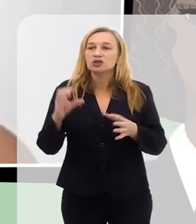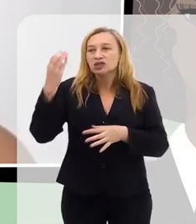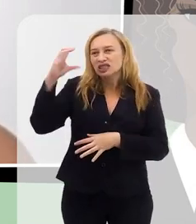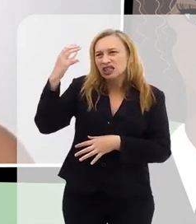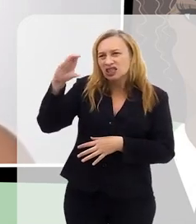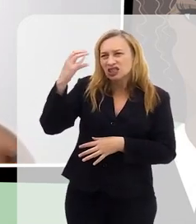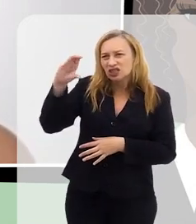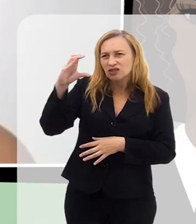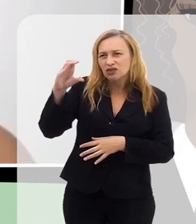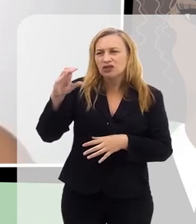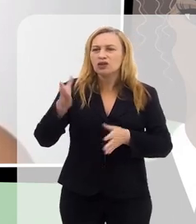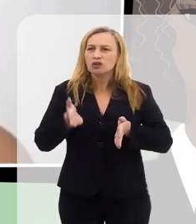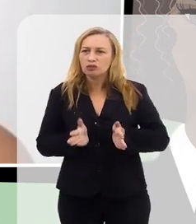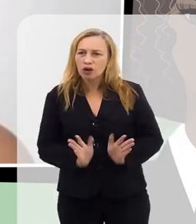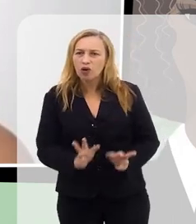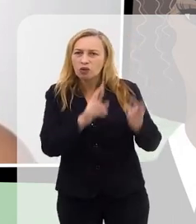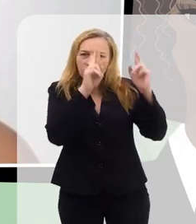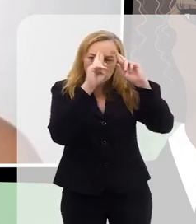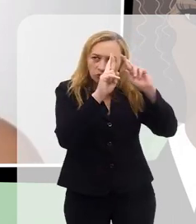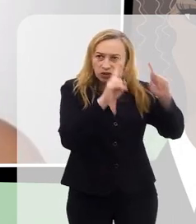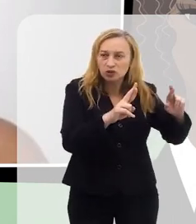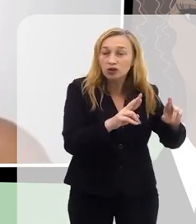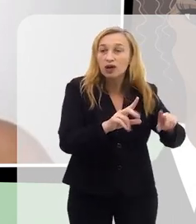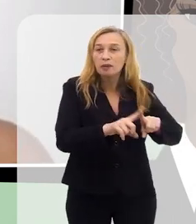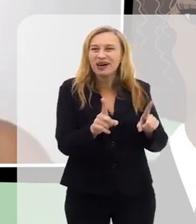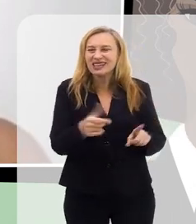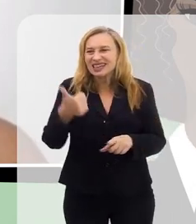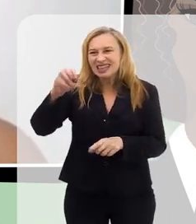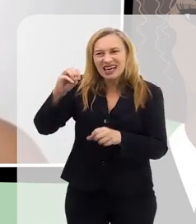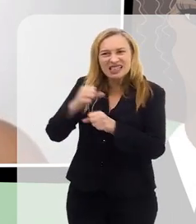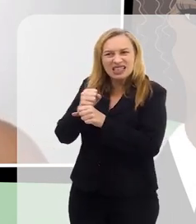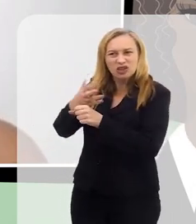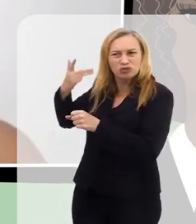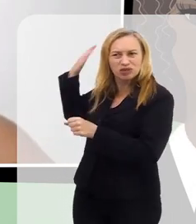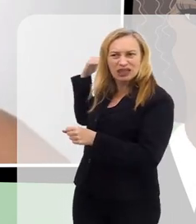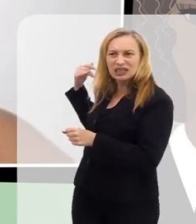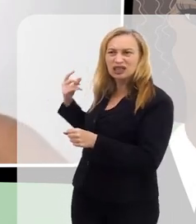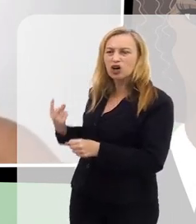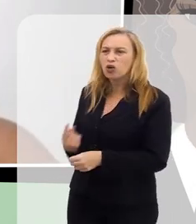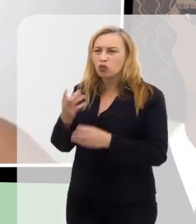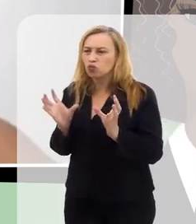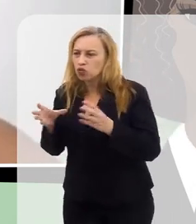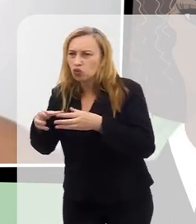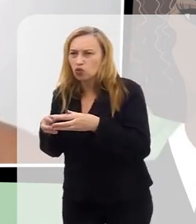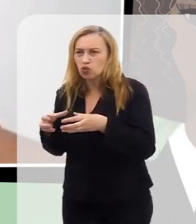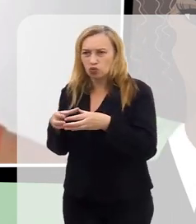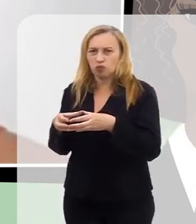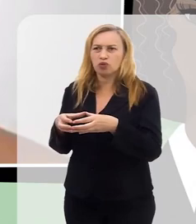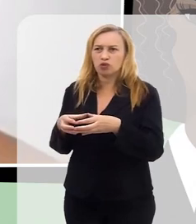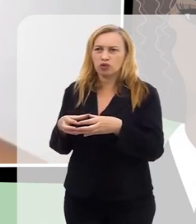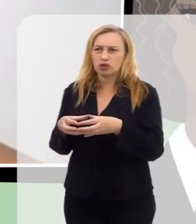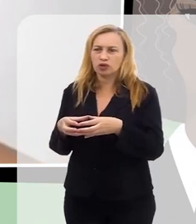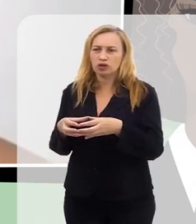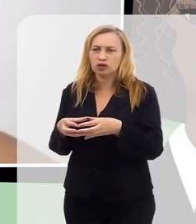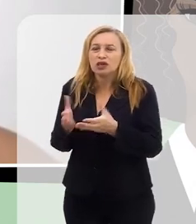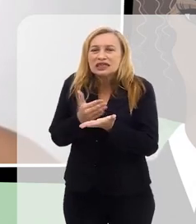evidências científicas, sobre o parto respeitoso. Mas há 10 anos atrás, a gente tinha um grupo, o movimento